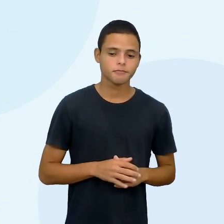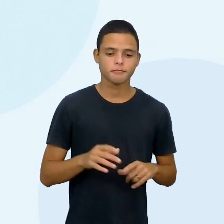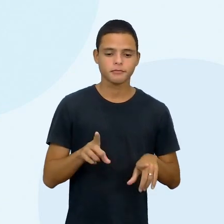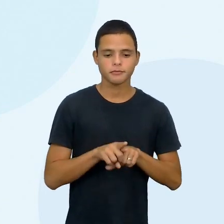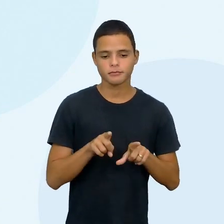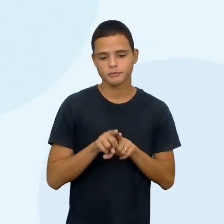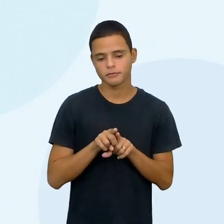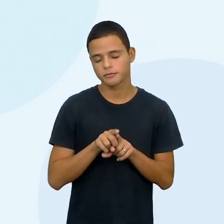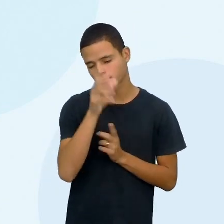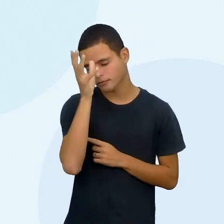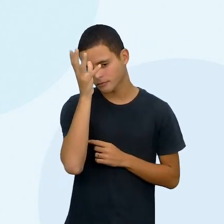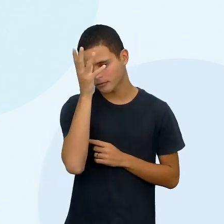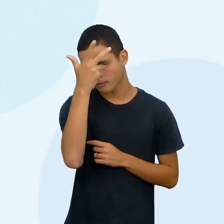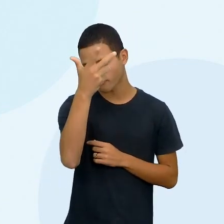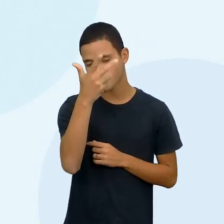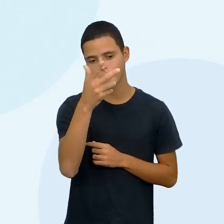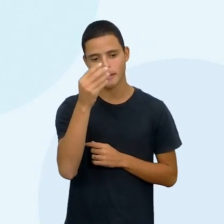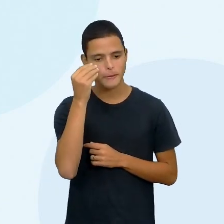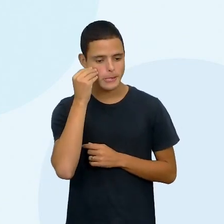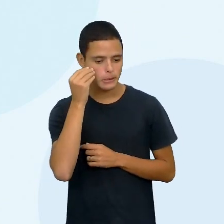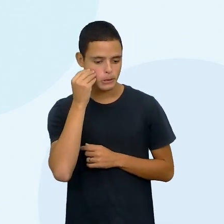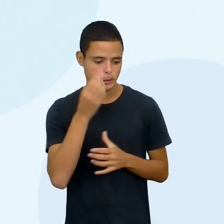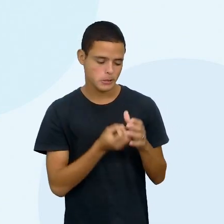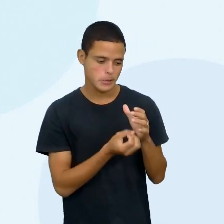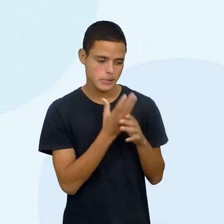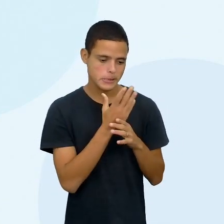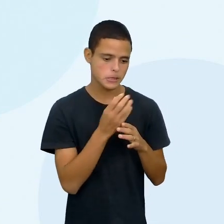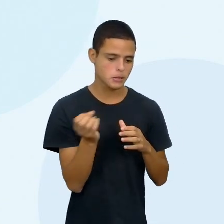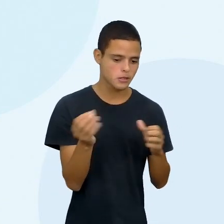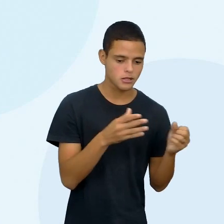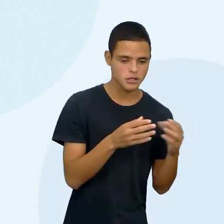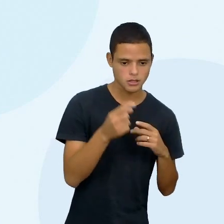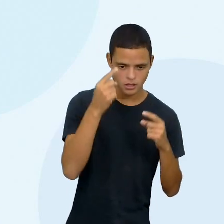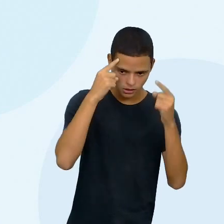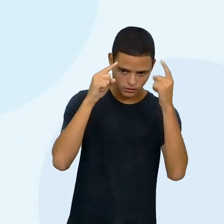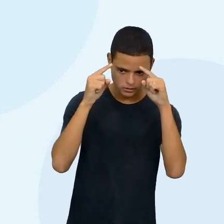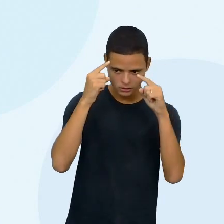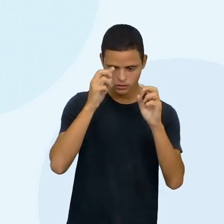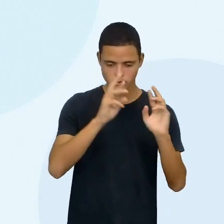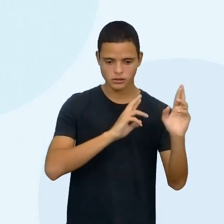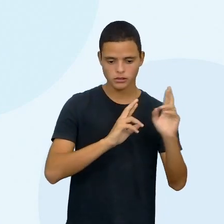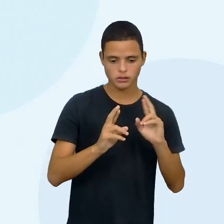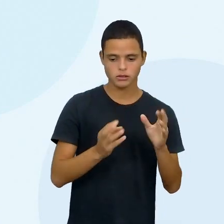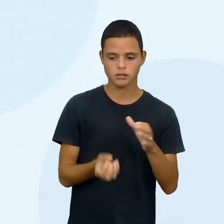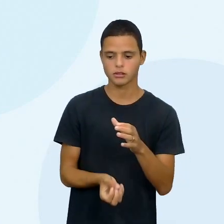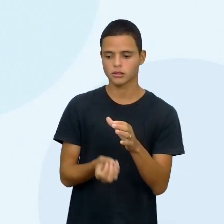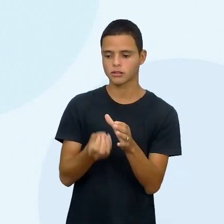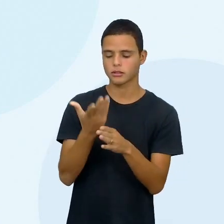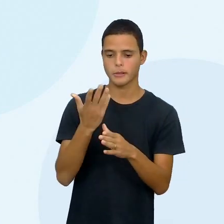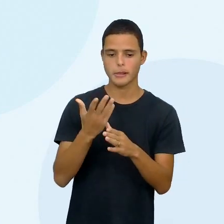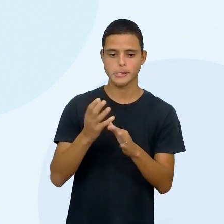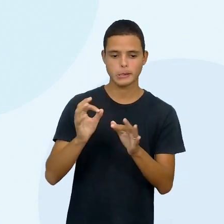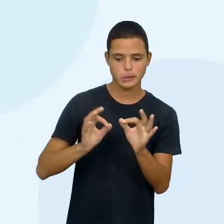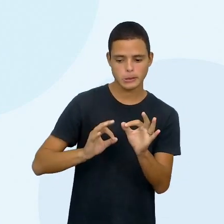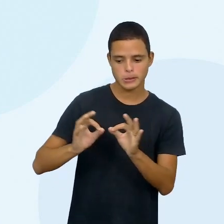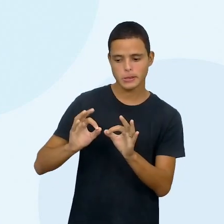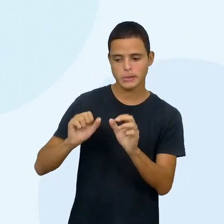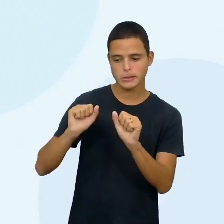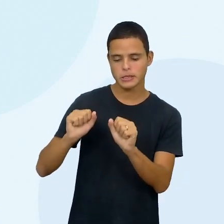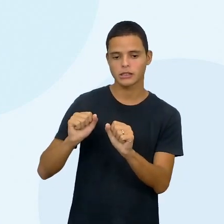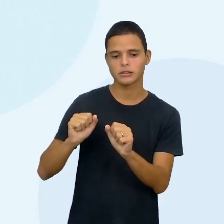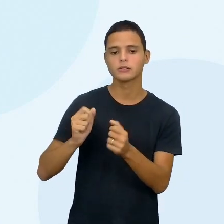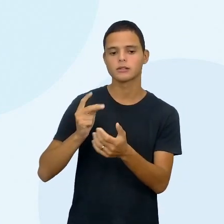dessa solução de elaborar então uma solução inovadora e criativa voltada para a produção de um protótipo que pode ser